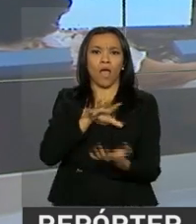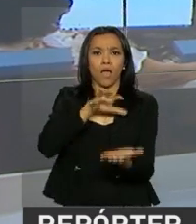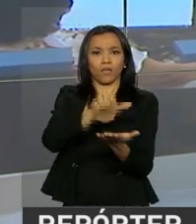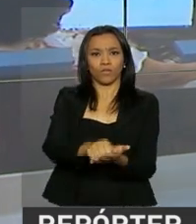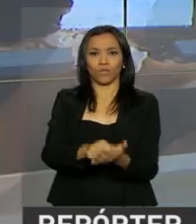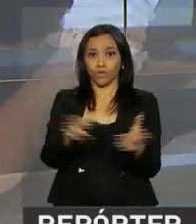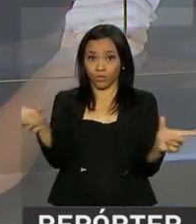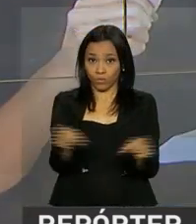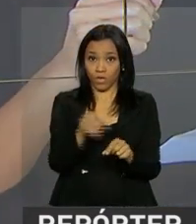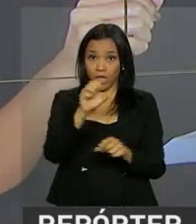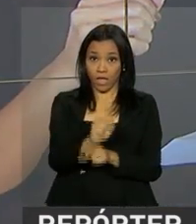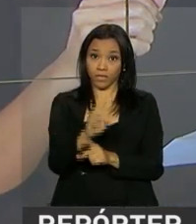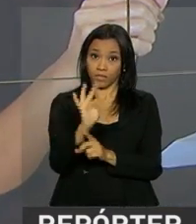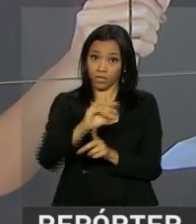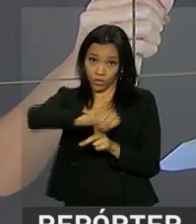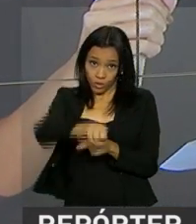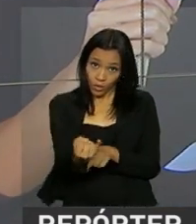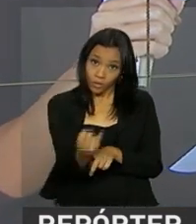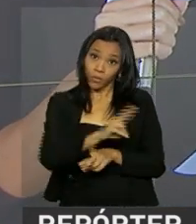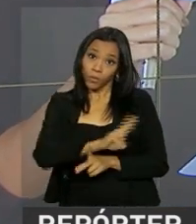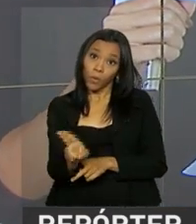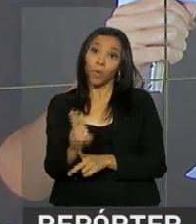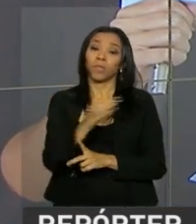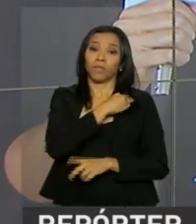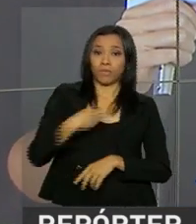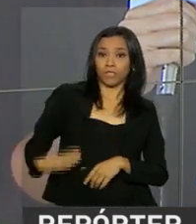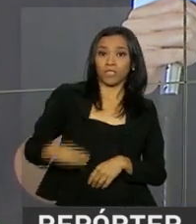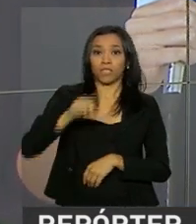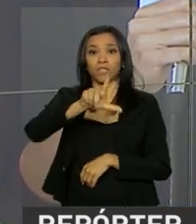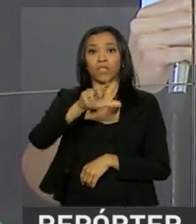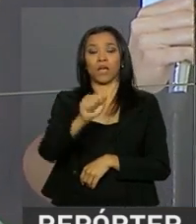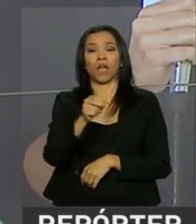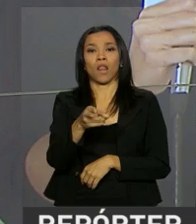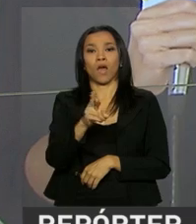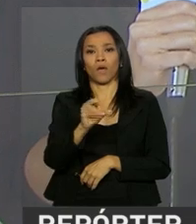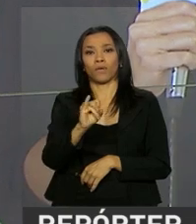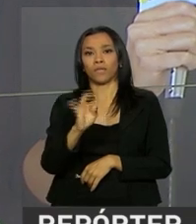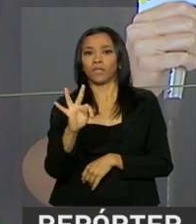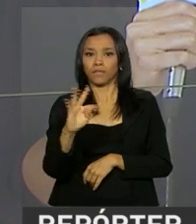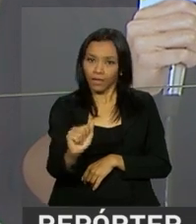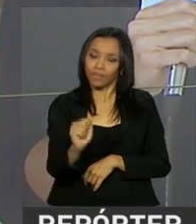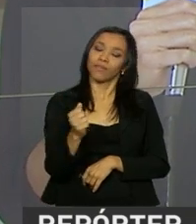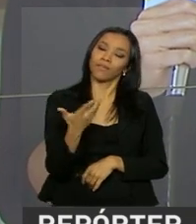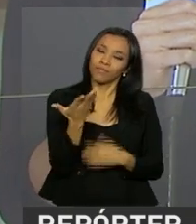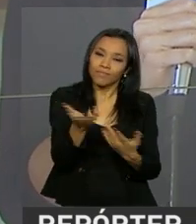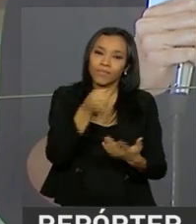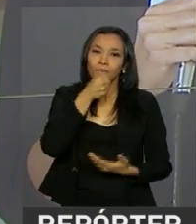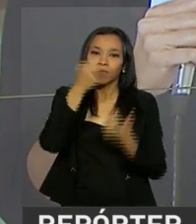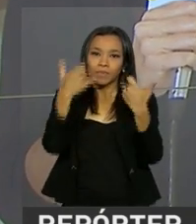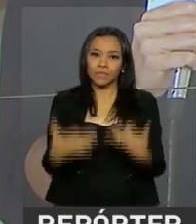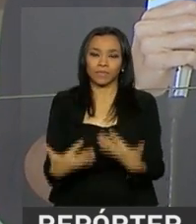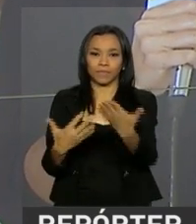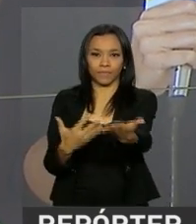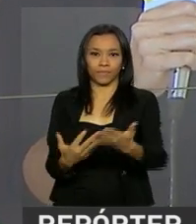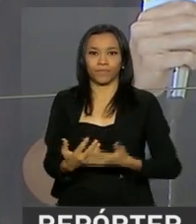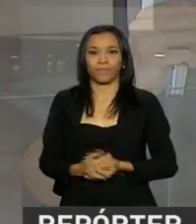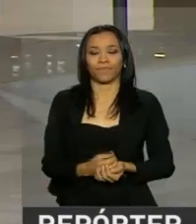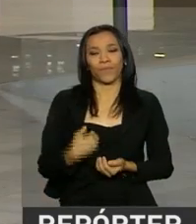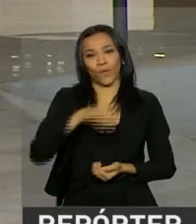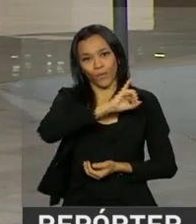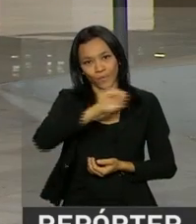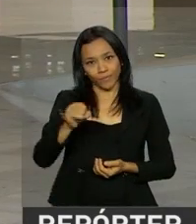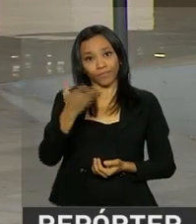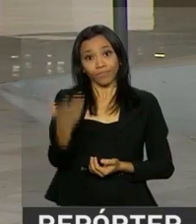Tribunal de Justiça, a ministra Laurita Vaz. Vamos ao Palácio do Planalto saber os detalhes com Paola De Orte. Oi, Paola. Oi, Renata. O